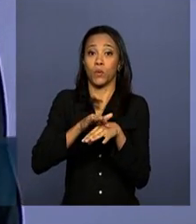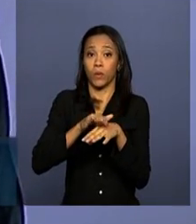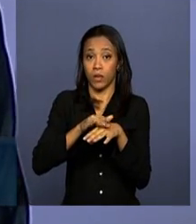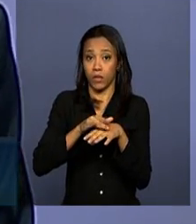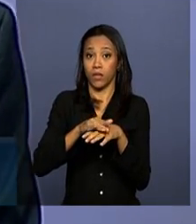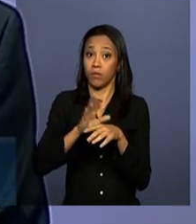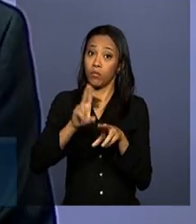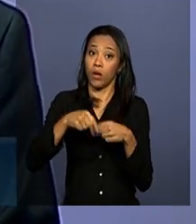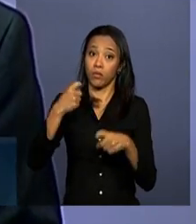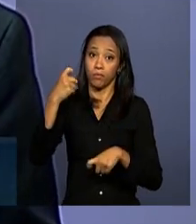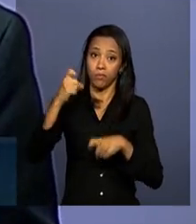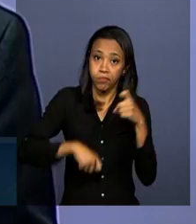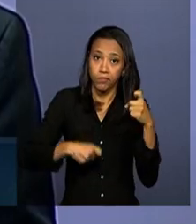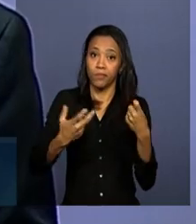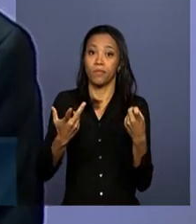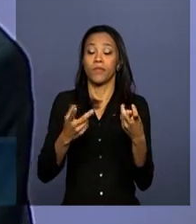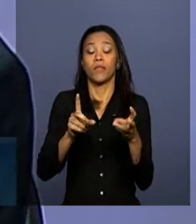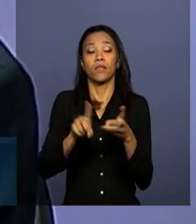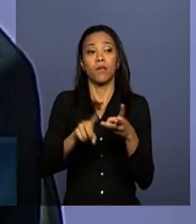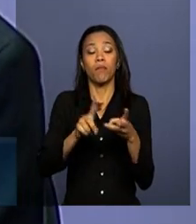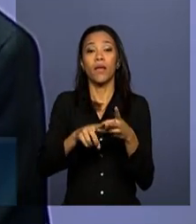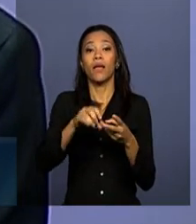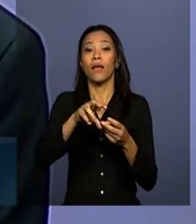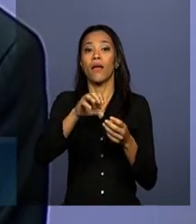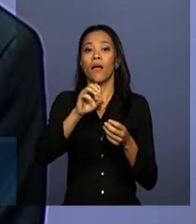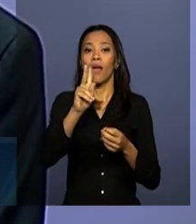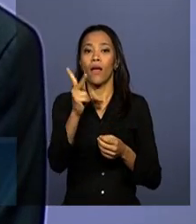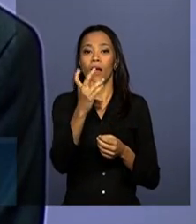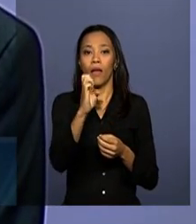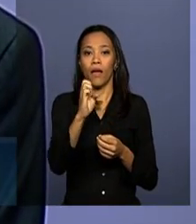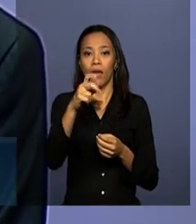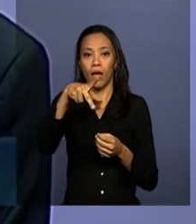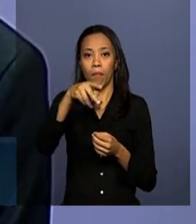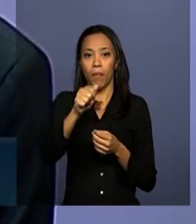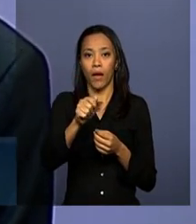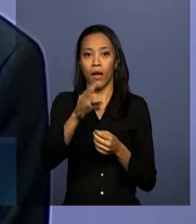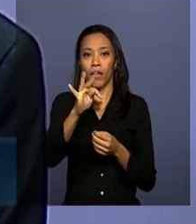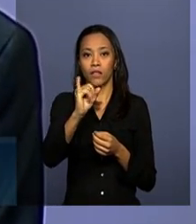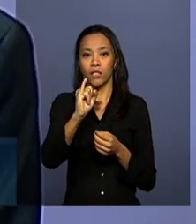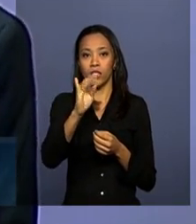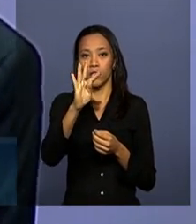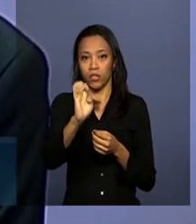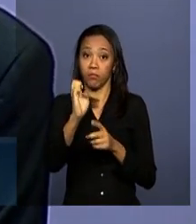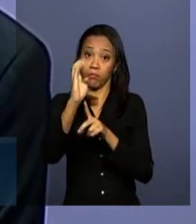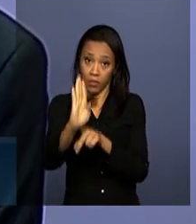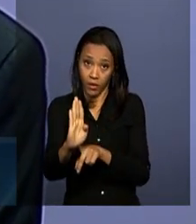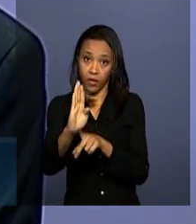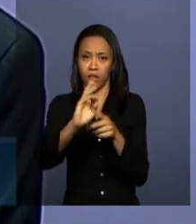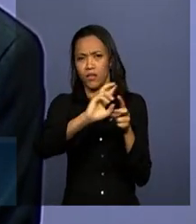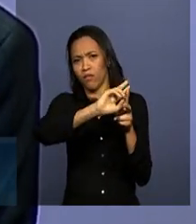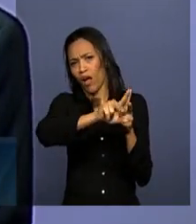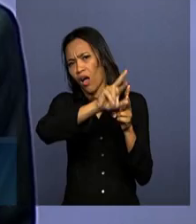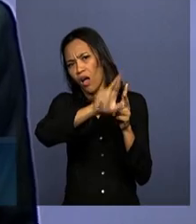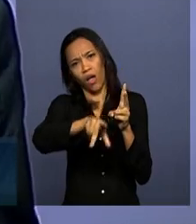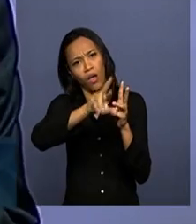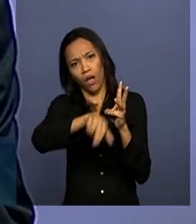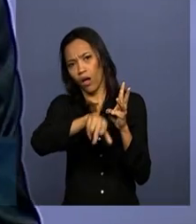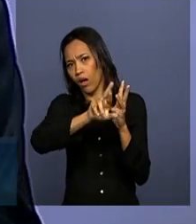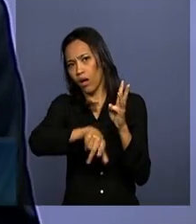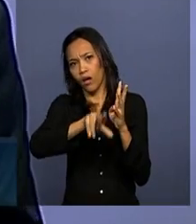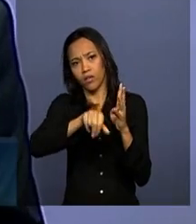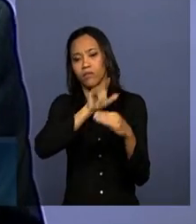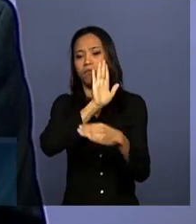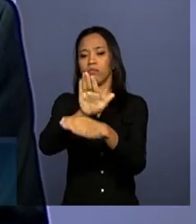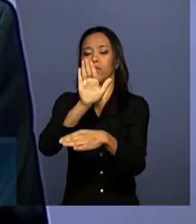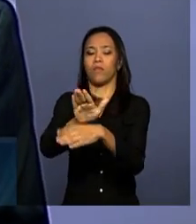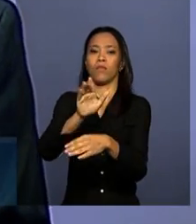sexualmente transmissíveis, contra a hepatite B, a notificação, tá certo? Da violência, não para a autoridade policial, mas a